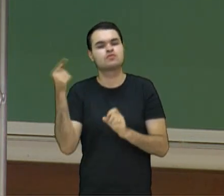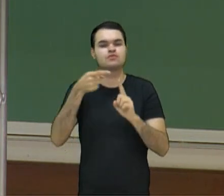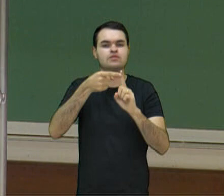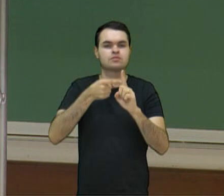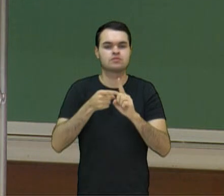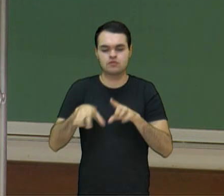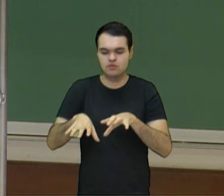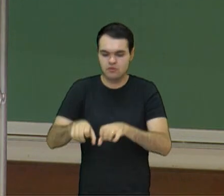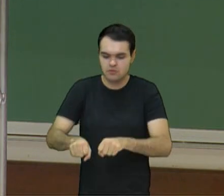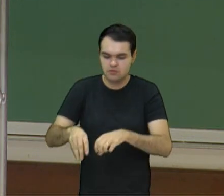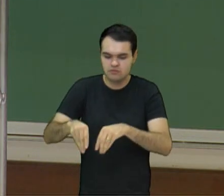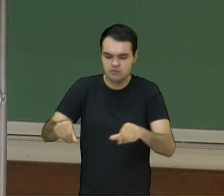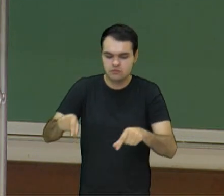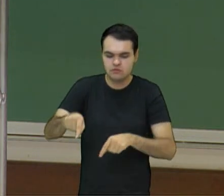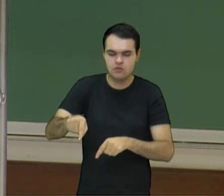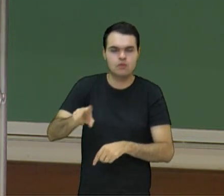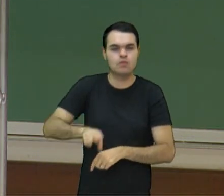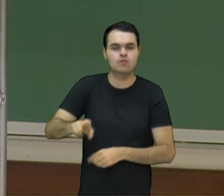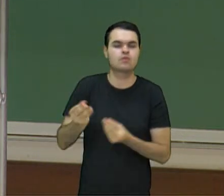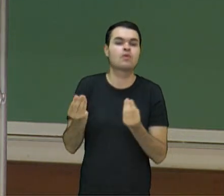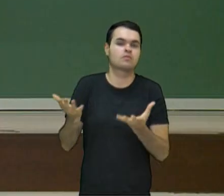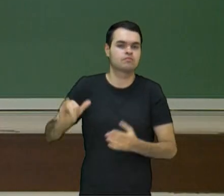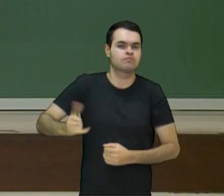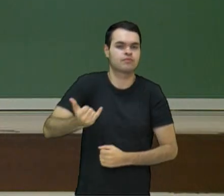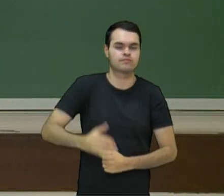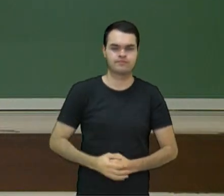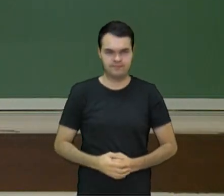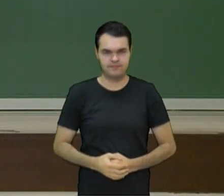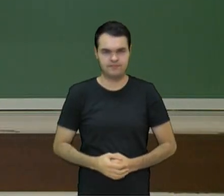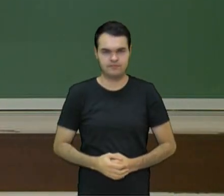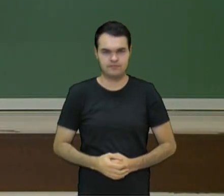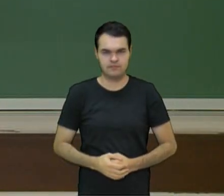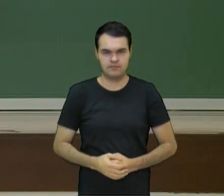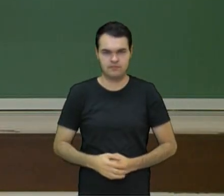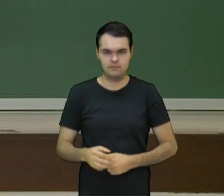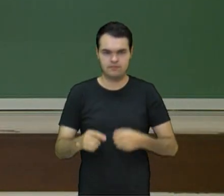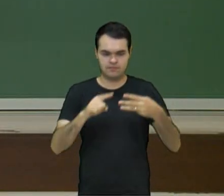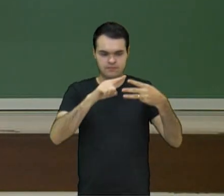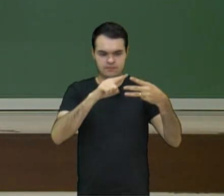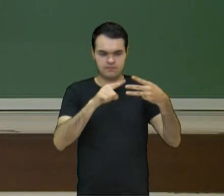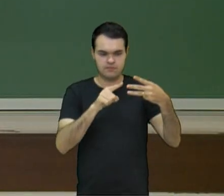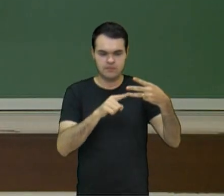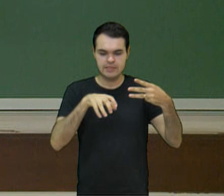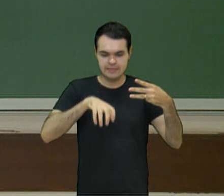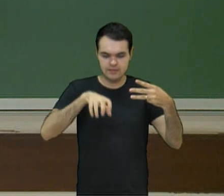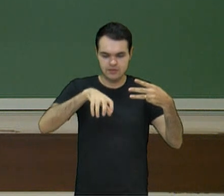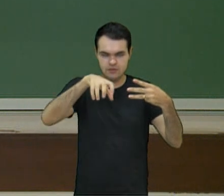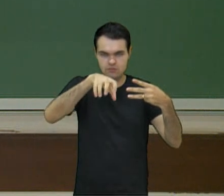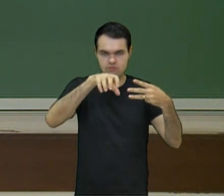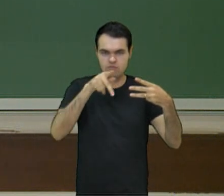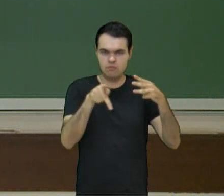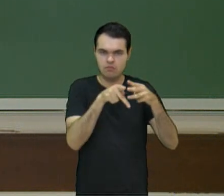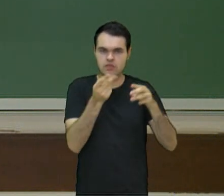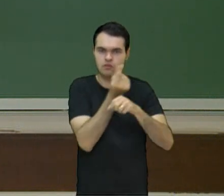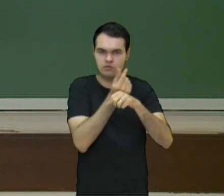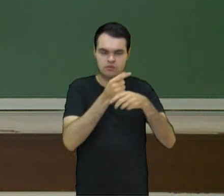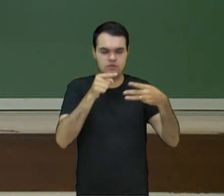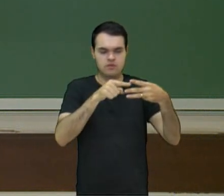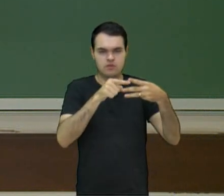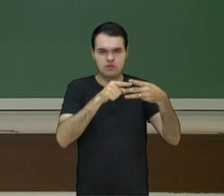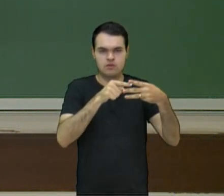e uso do solo. Para isso nós vamos usar os 3 setores da economia. Lembra dos 3 setores da economia? O setor